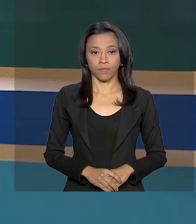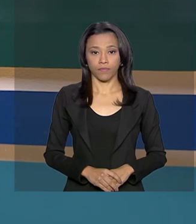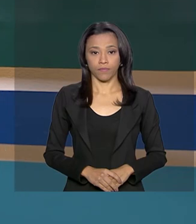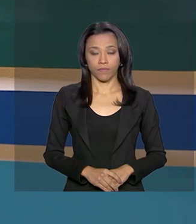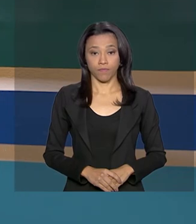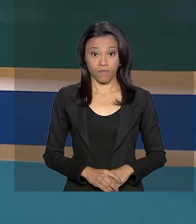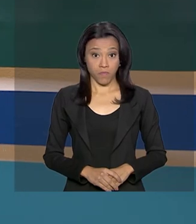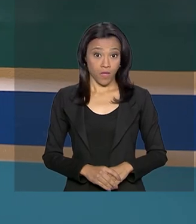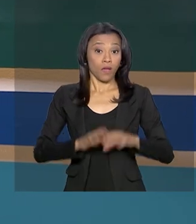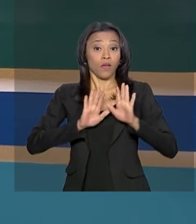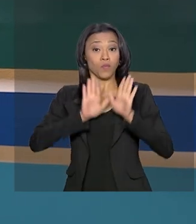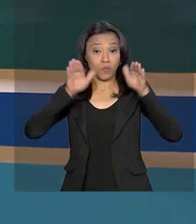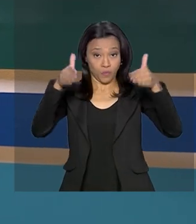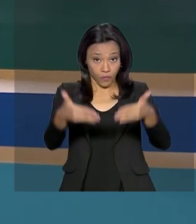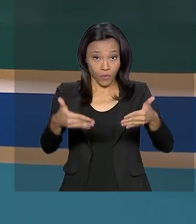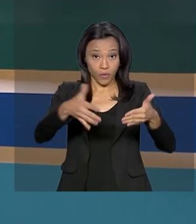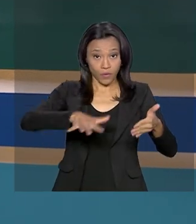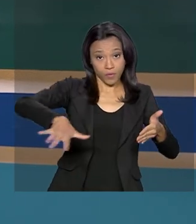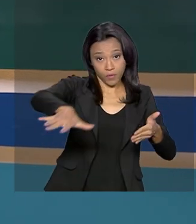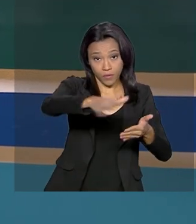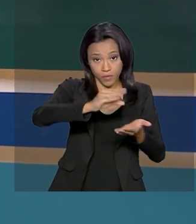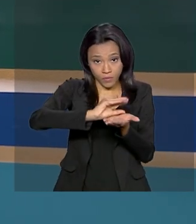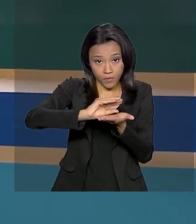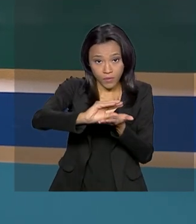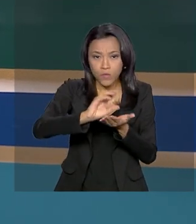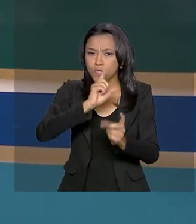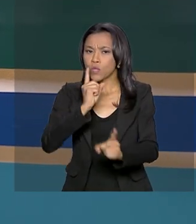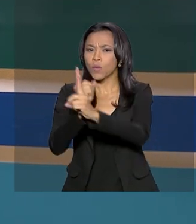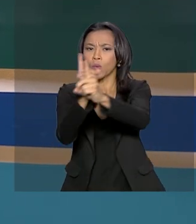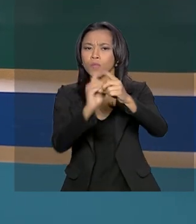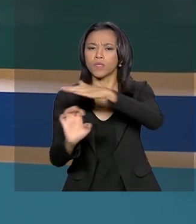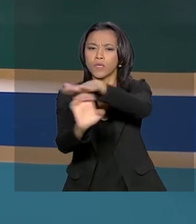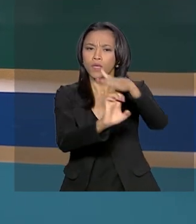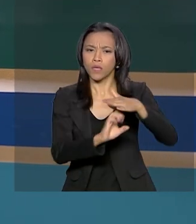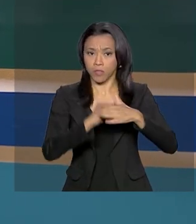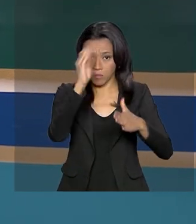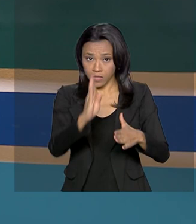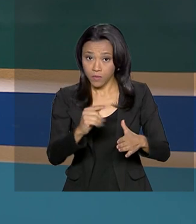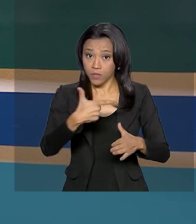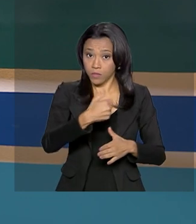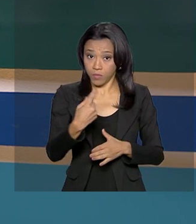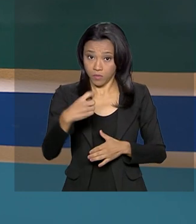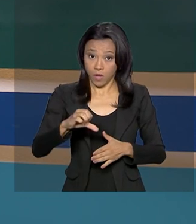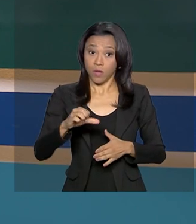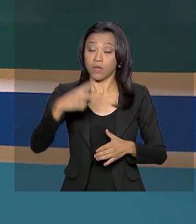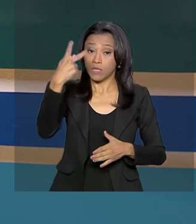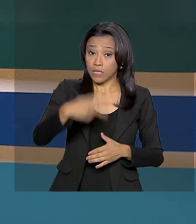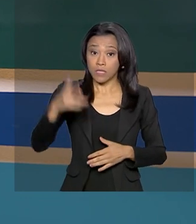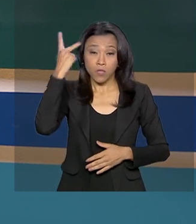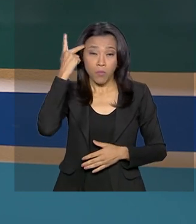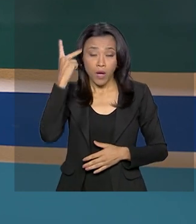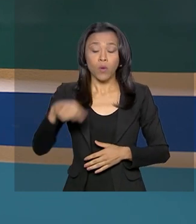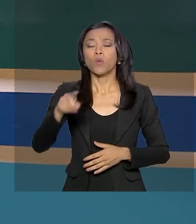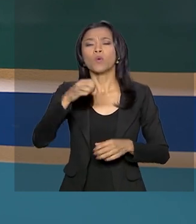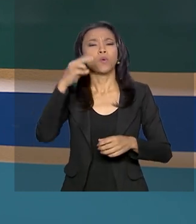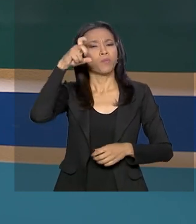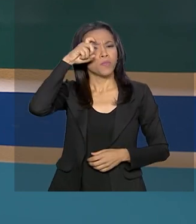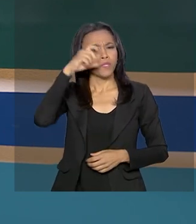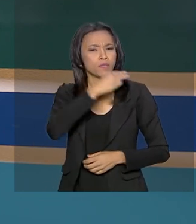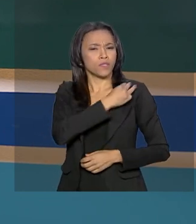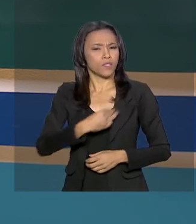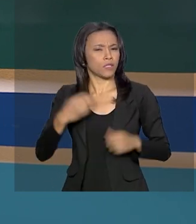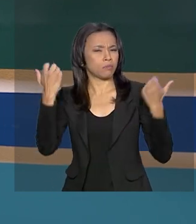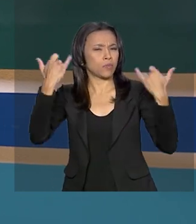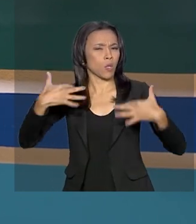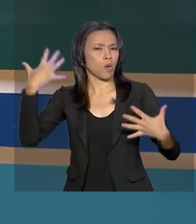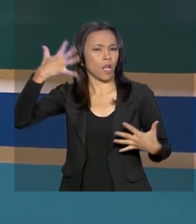E no Fórum de Investimentos Brasil em São Paulo, o ministro da Justiça e Segurança Pública, Sérgio Moro, falou em um painel sobre